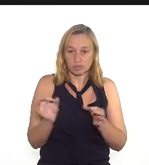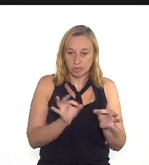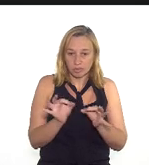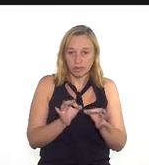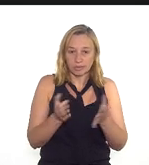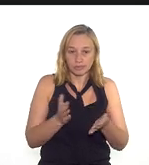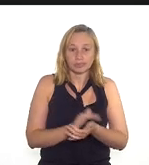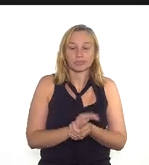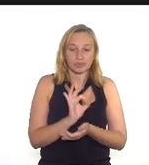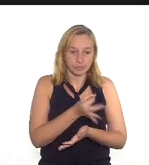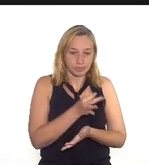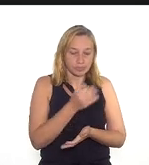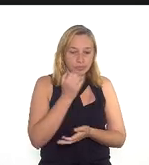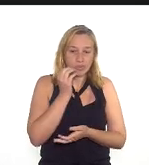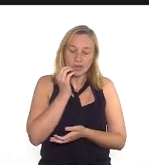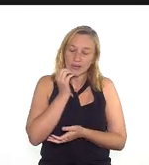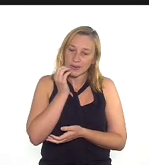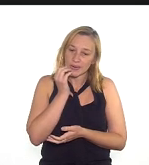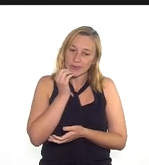Perfeitamente.